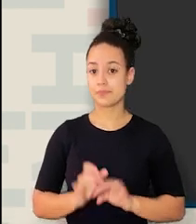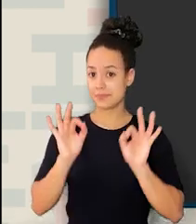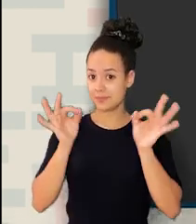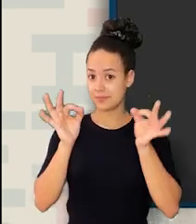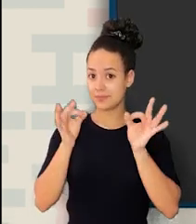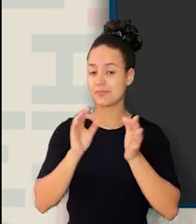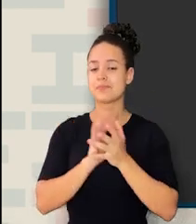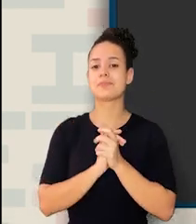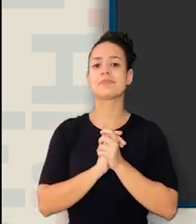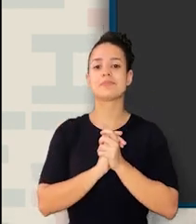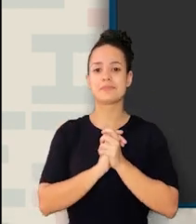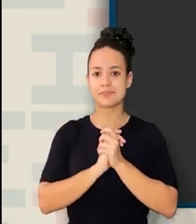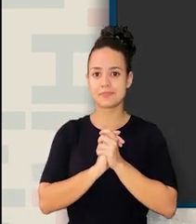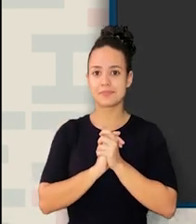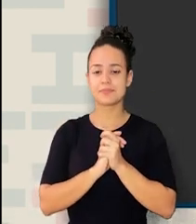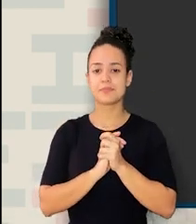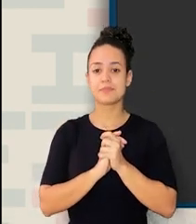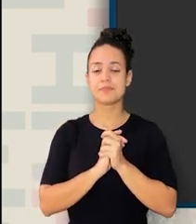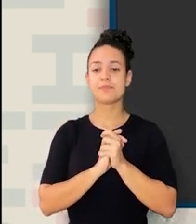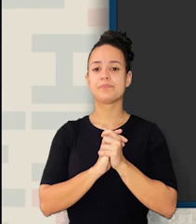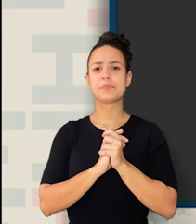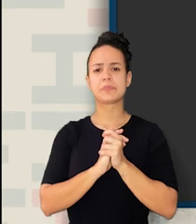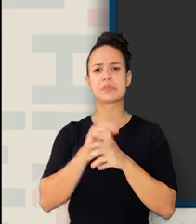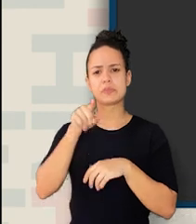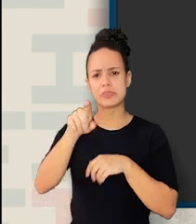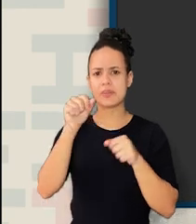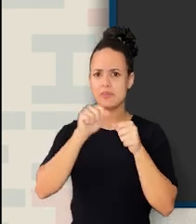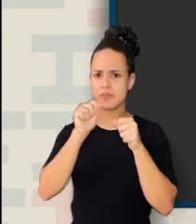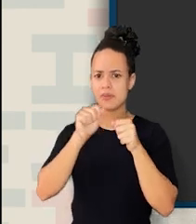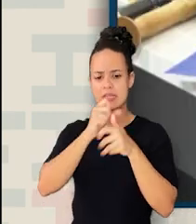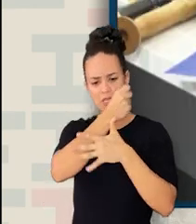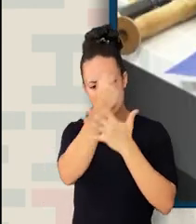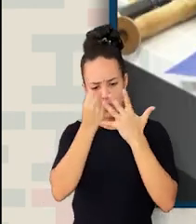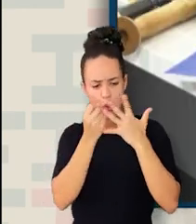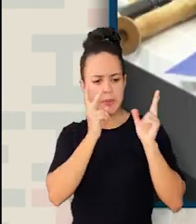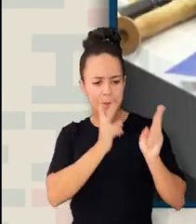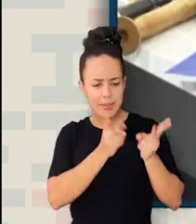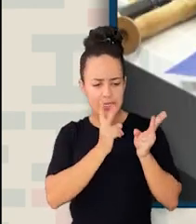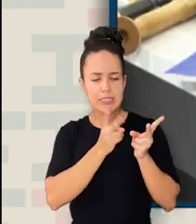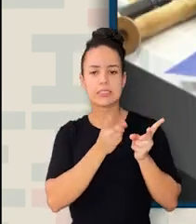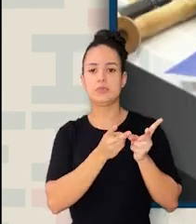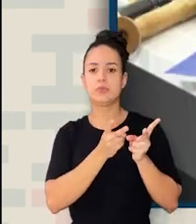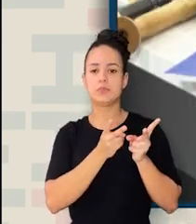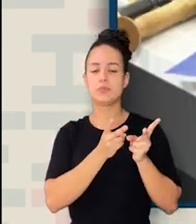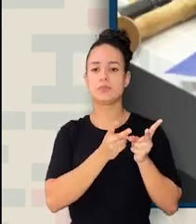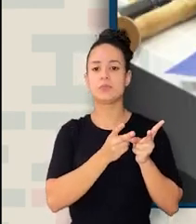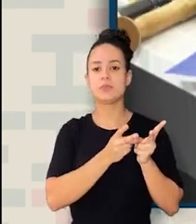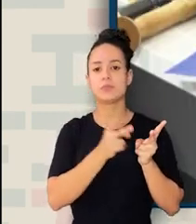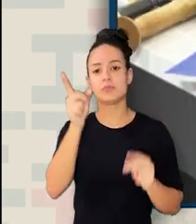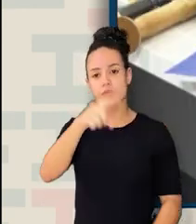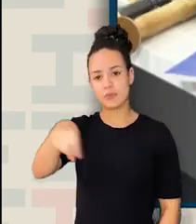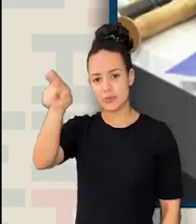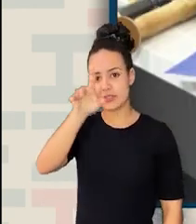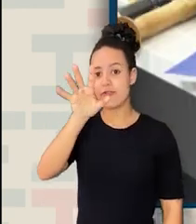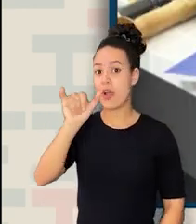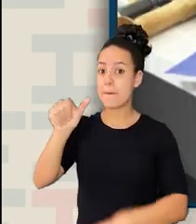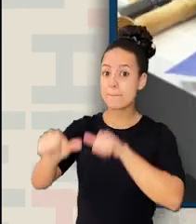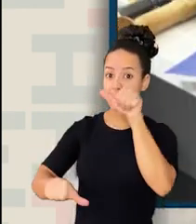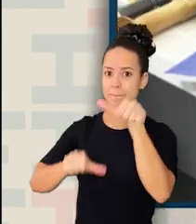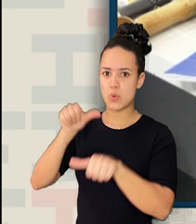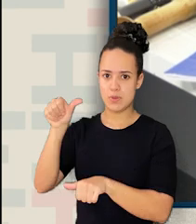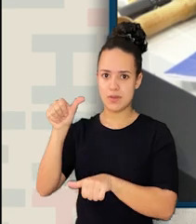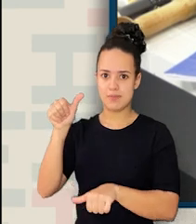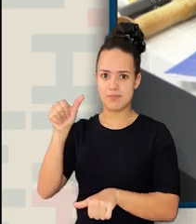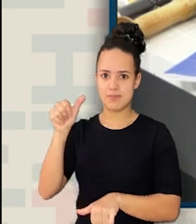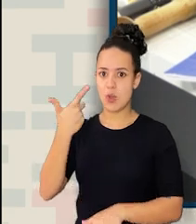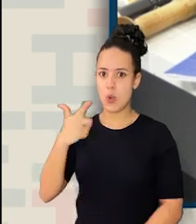Certo? E depois que você faz com a mesma nota, né, você vai mudar essa nota. E